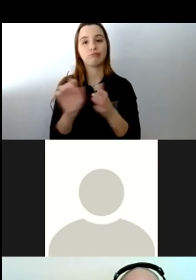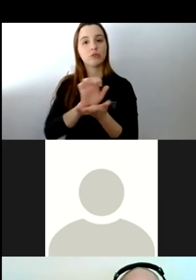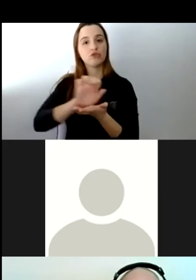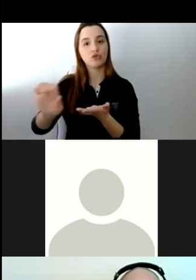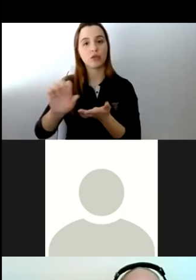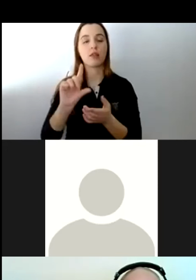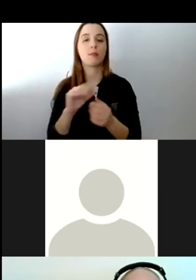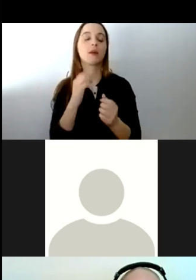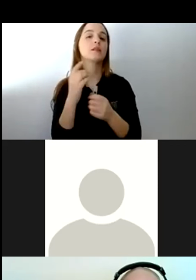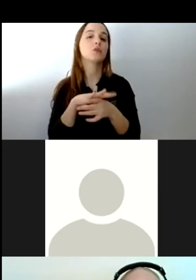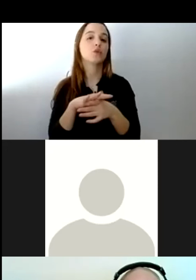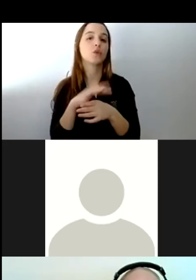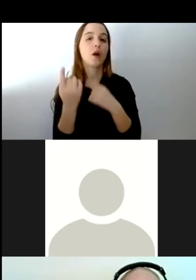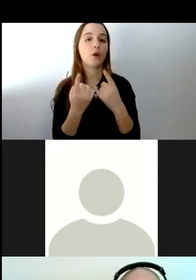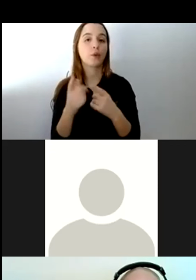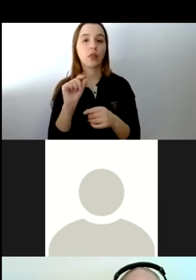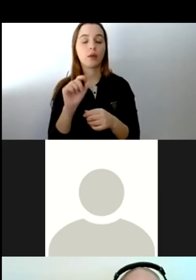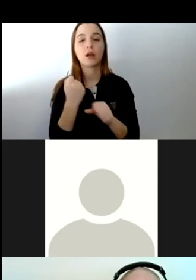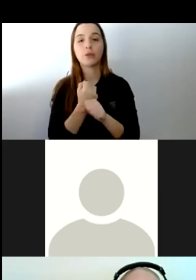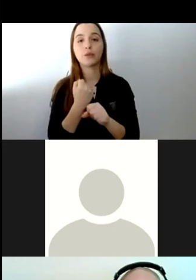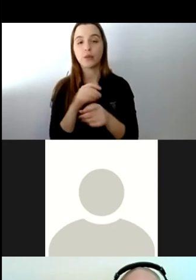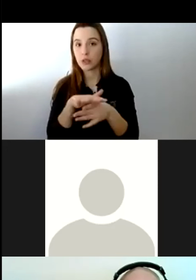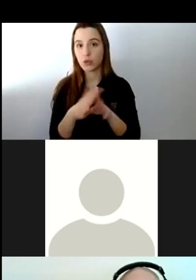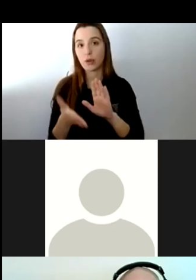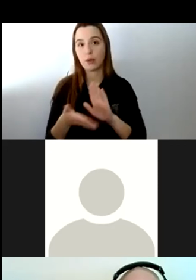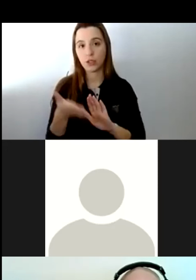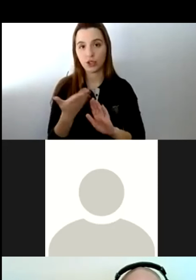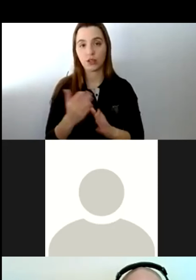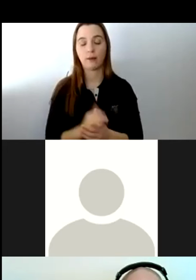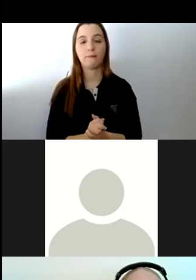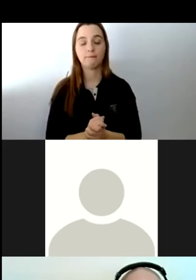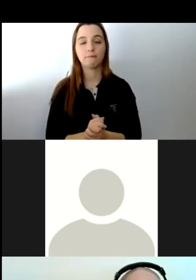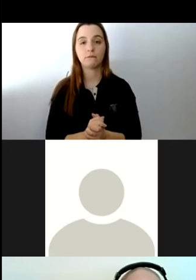casos, atuar em situações de emergência.